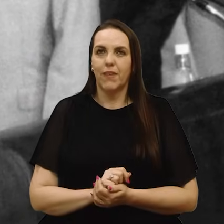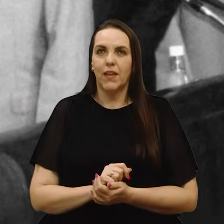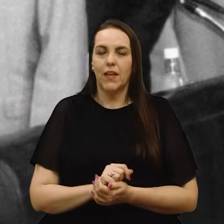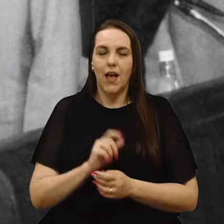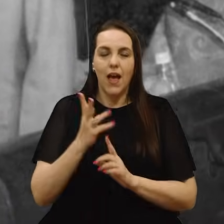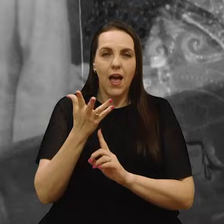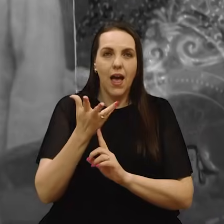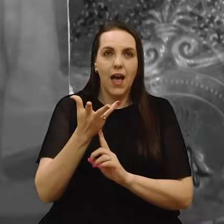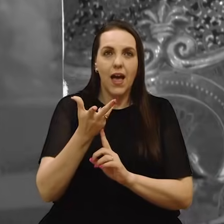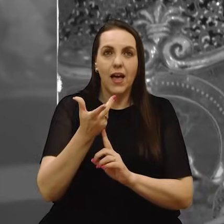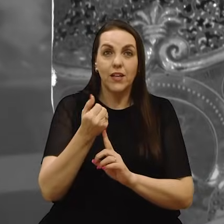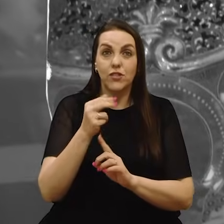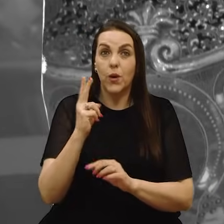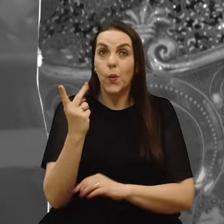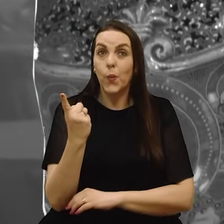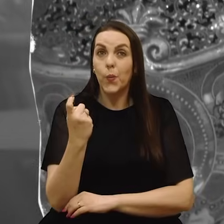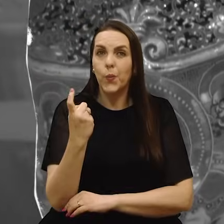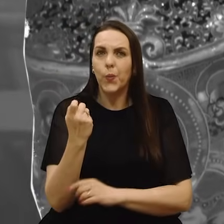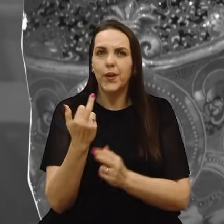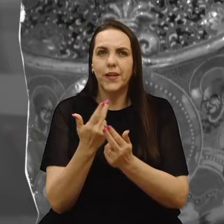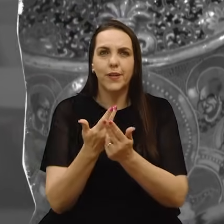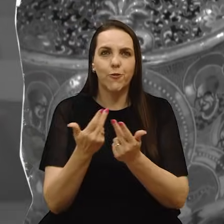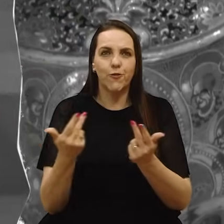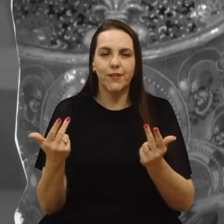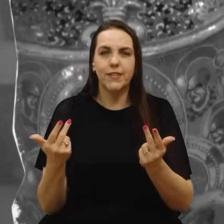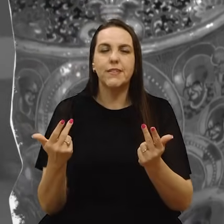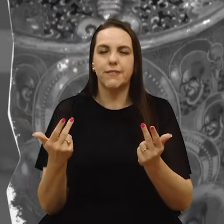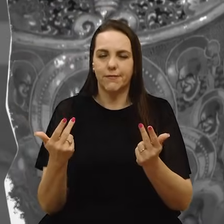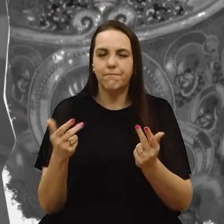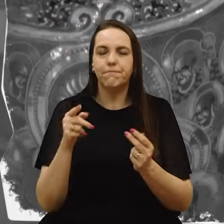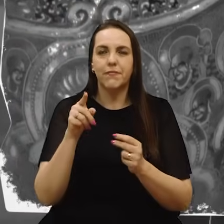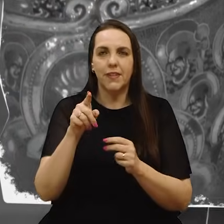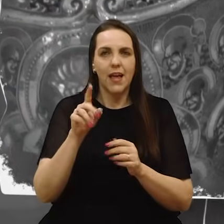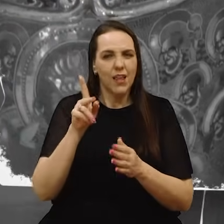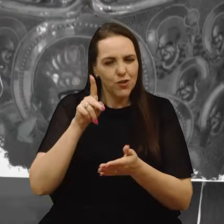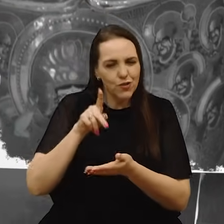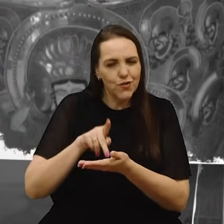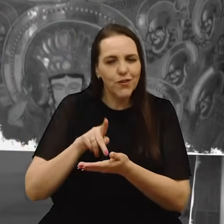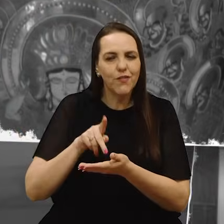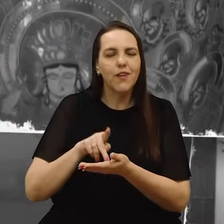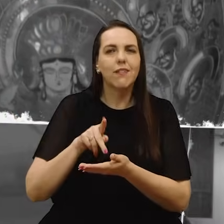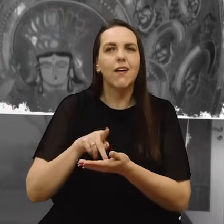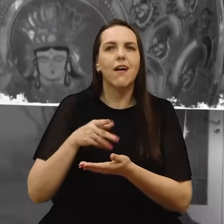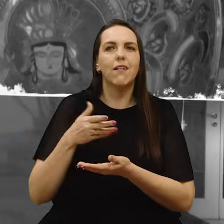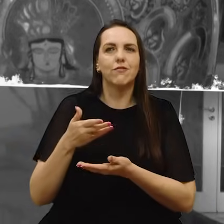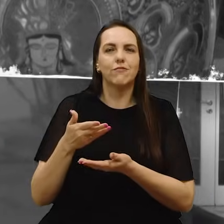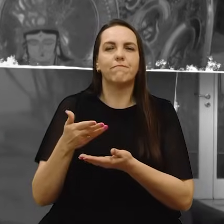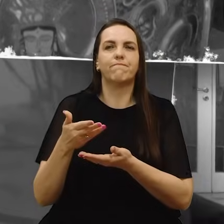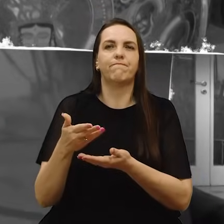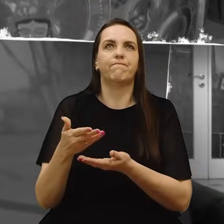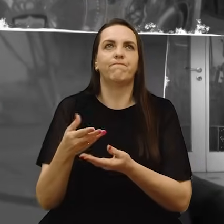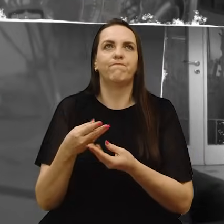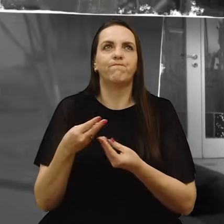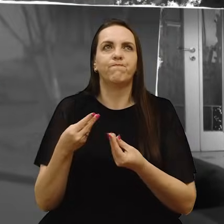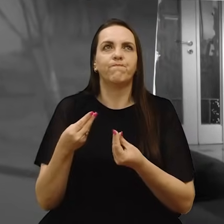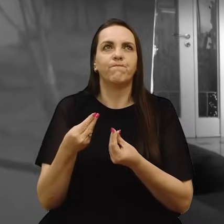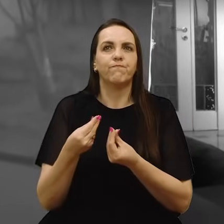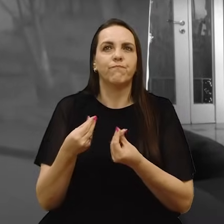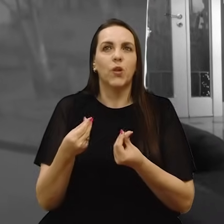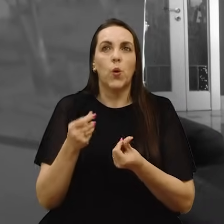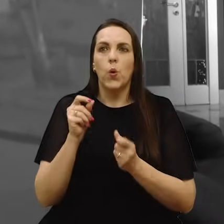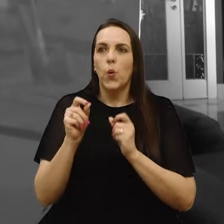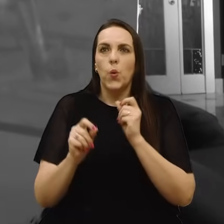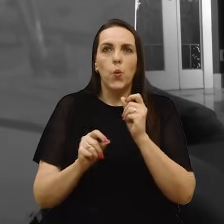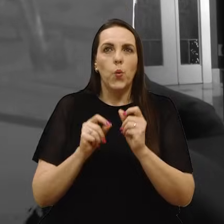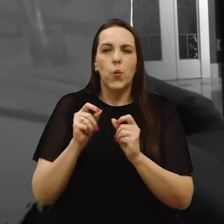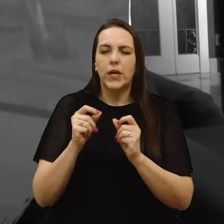diferença. Que a arte é a única coisa que faz